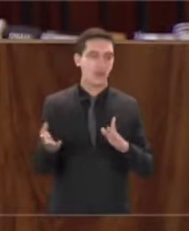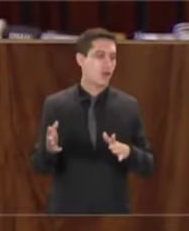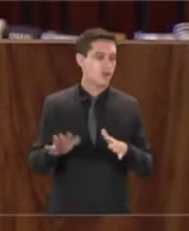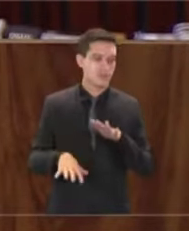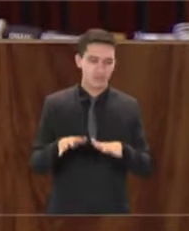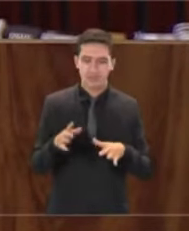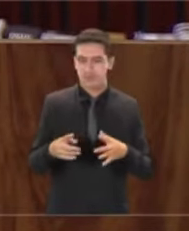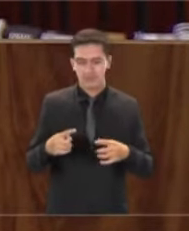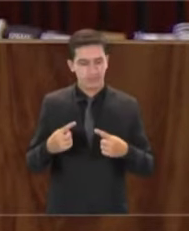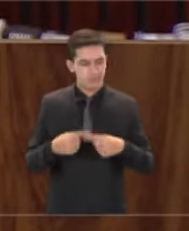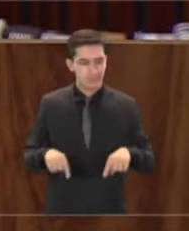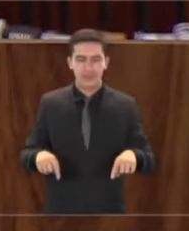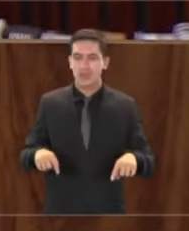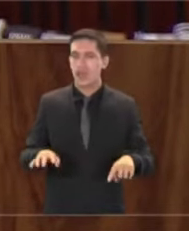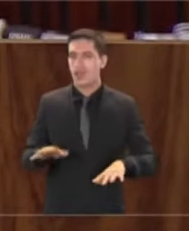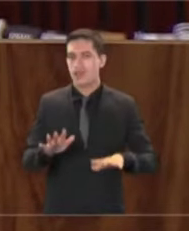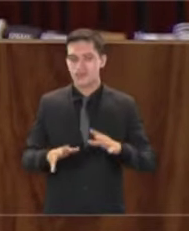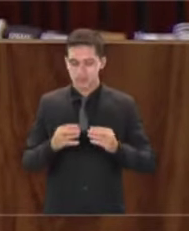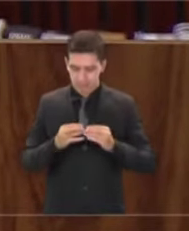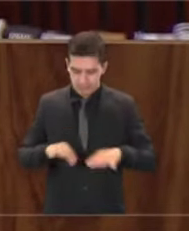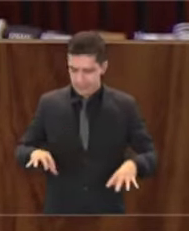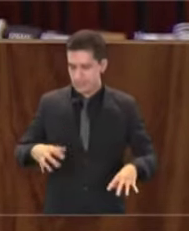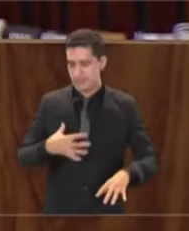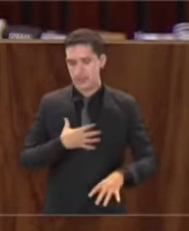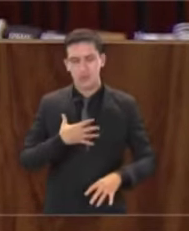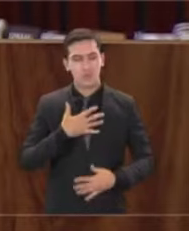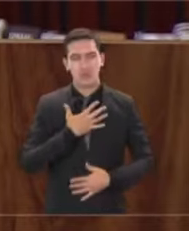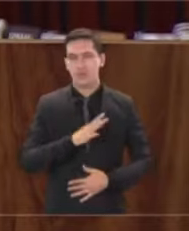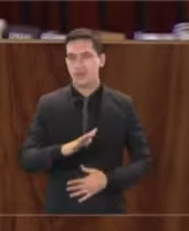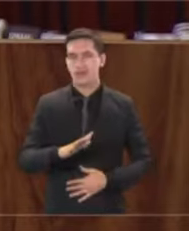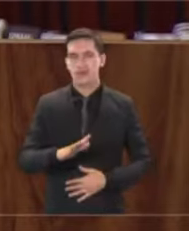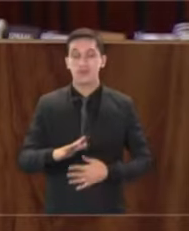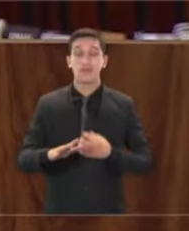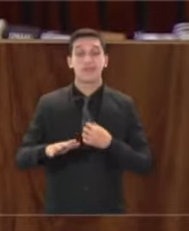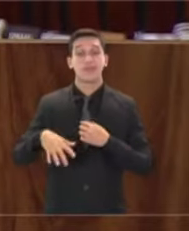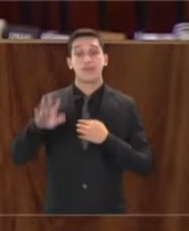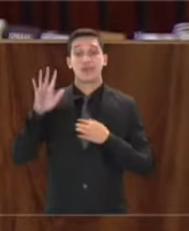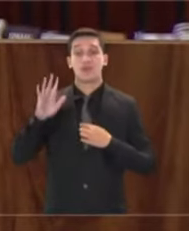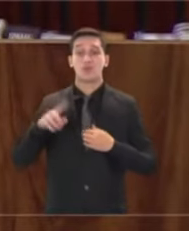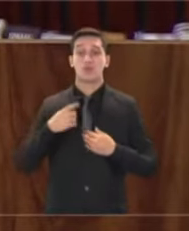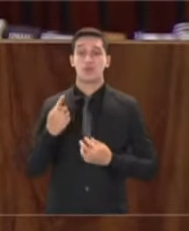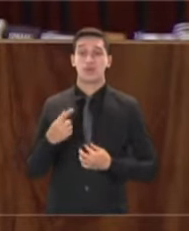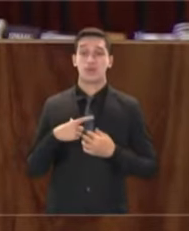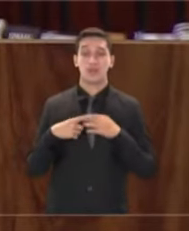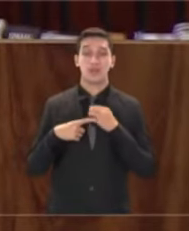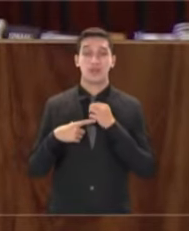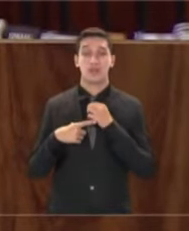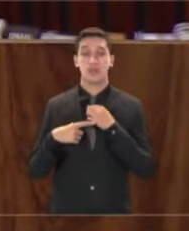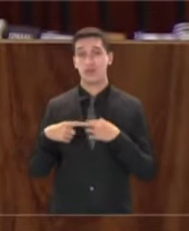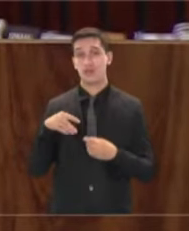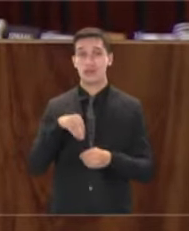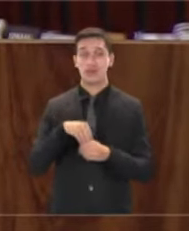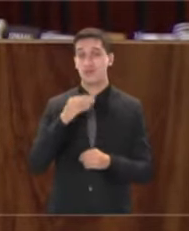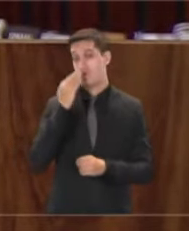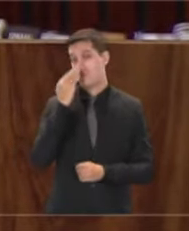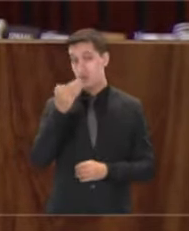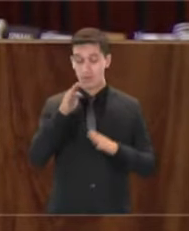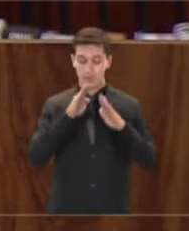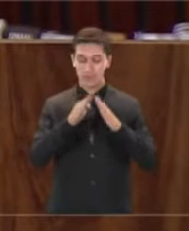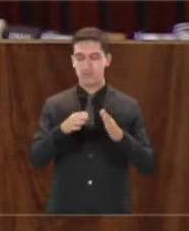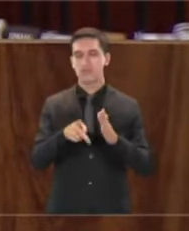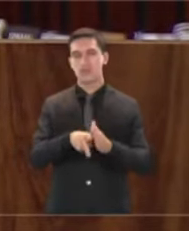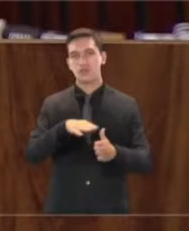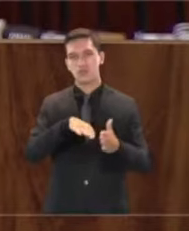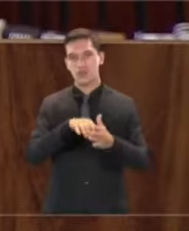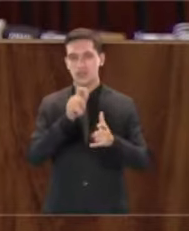desfavoráveis, tão desagradáveis para nós, especialmente quando nós estamos no foco